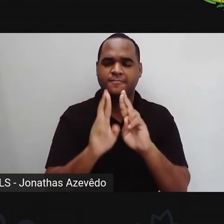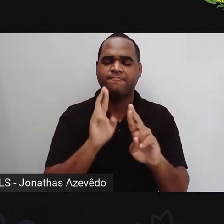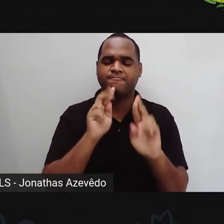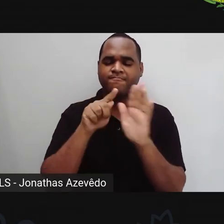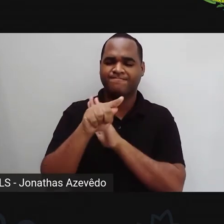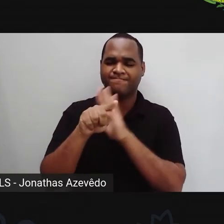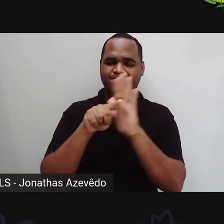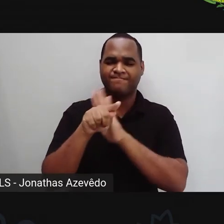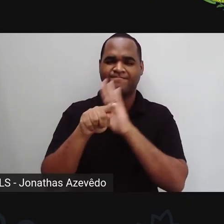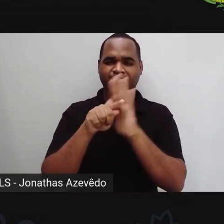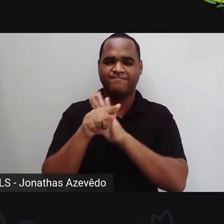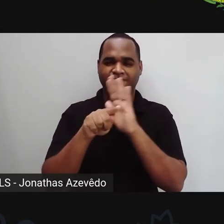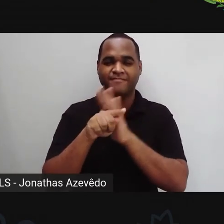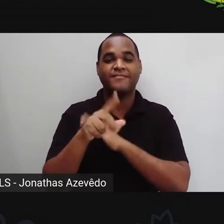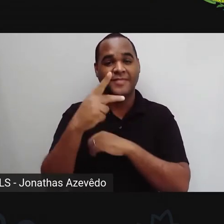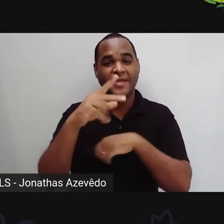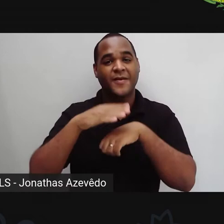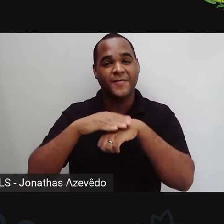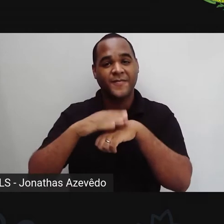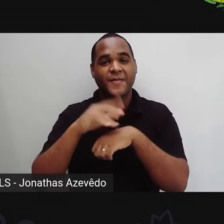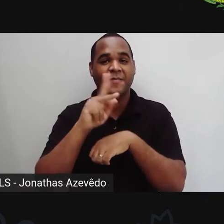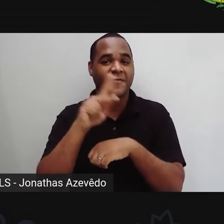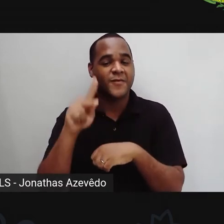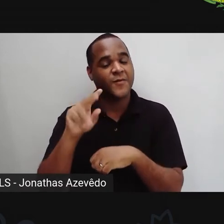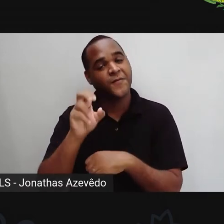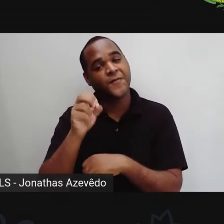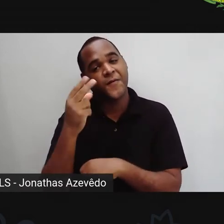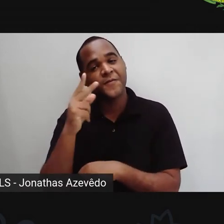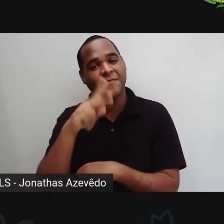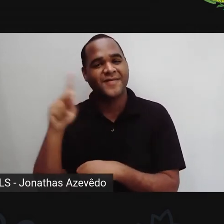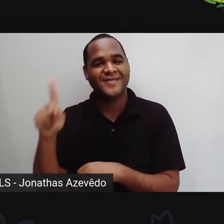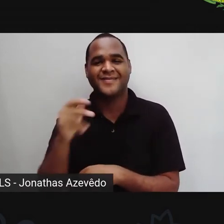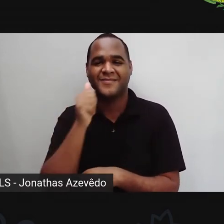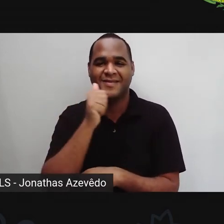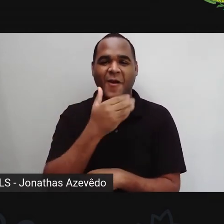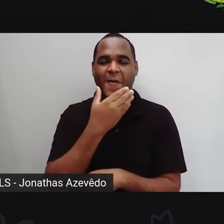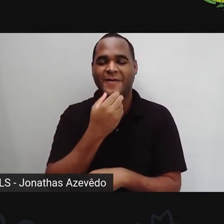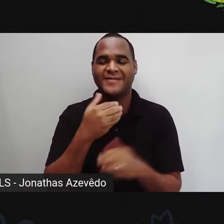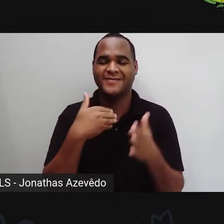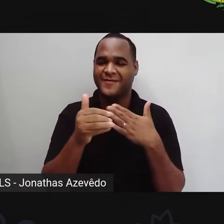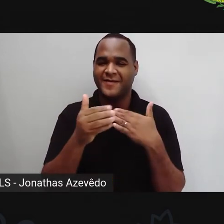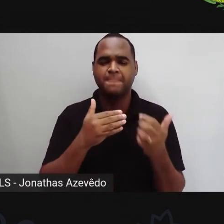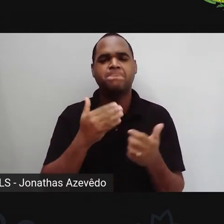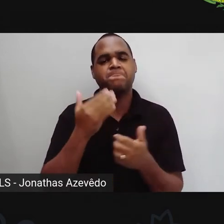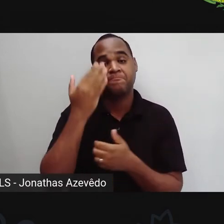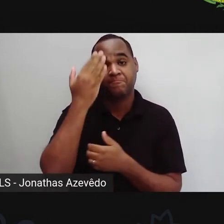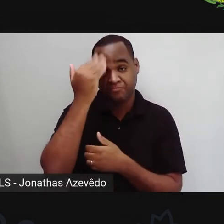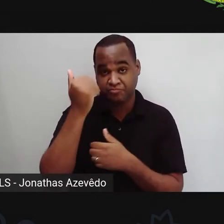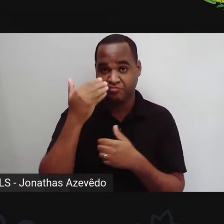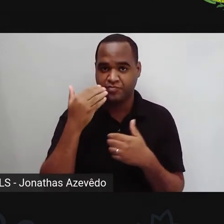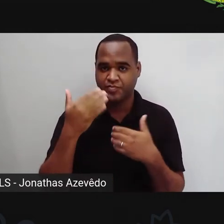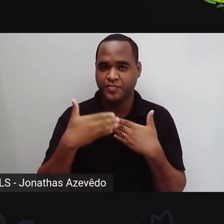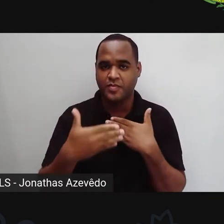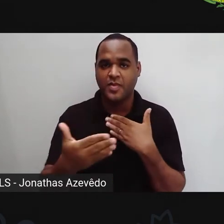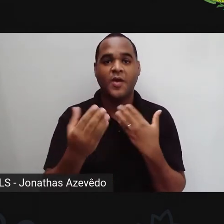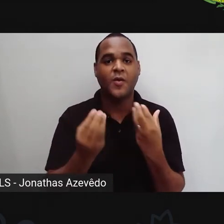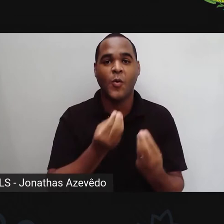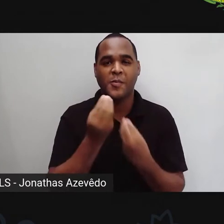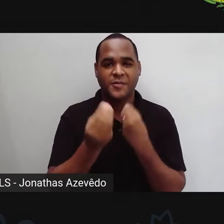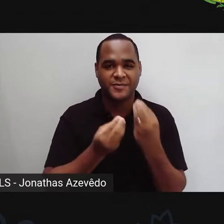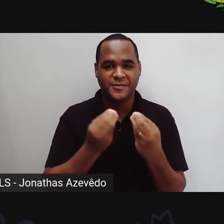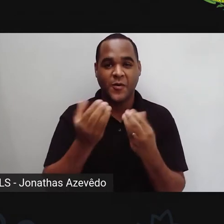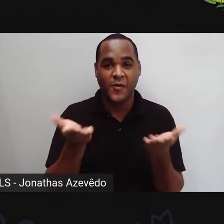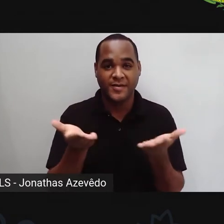programadas por seu professor ou por sua professora. Vamos lá saber sobre o que nós estudaremos na